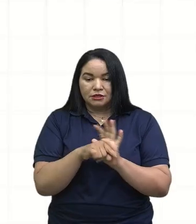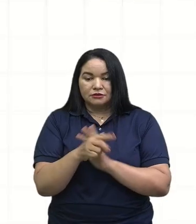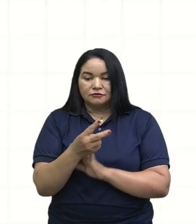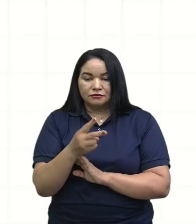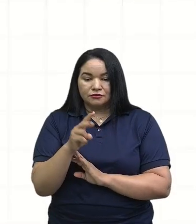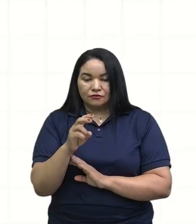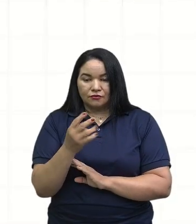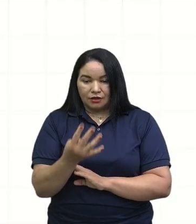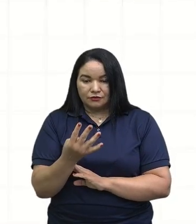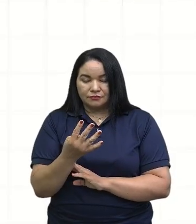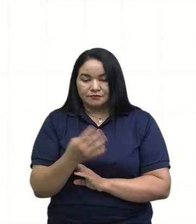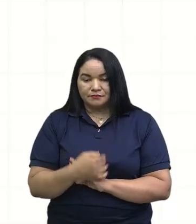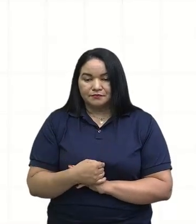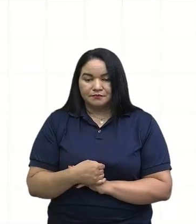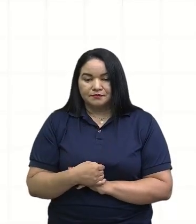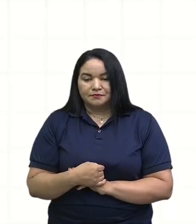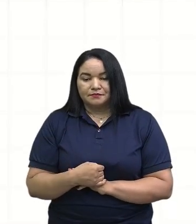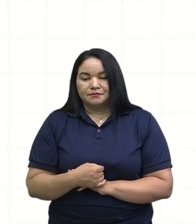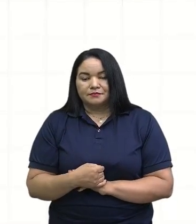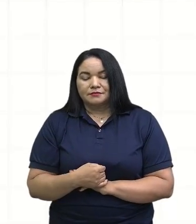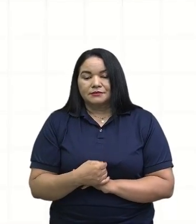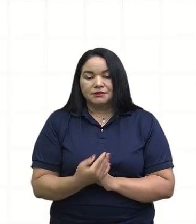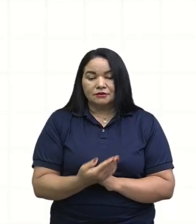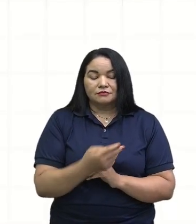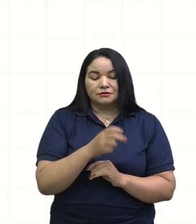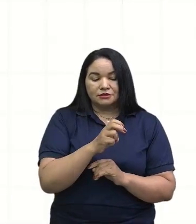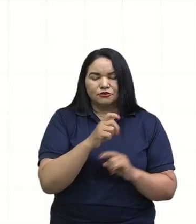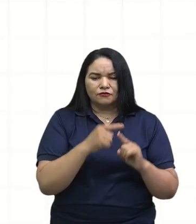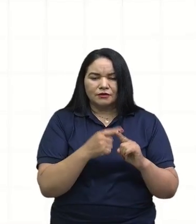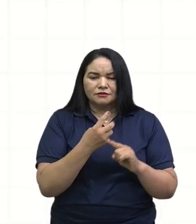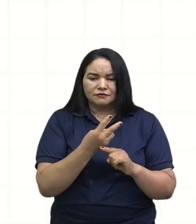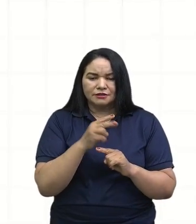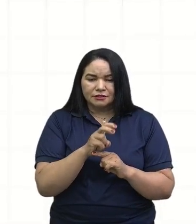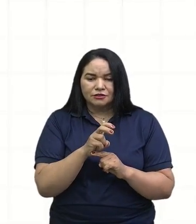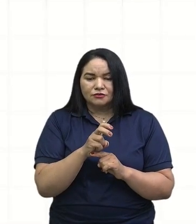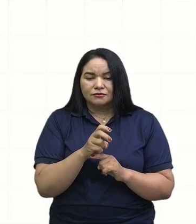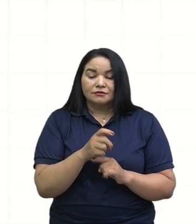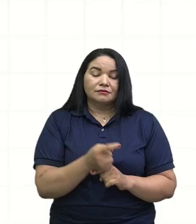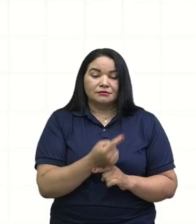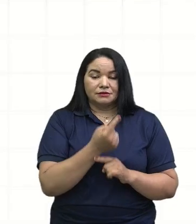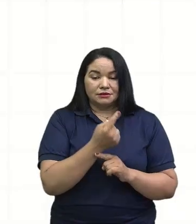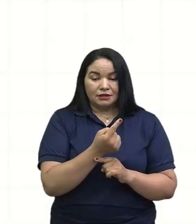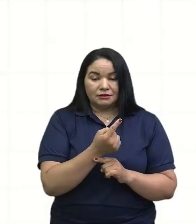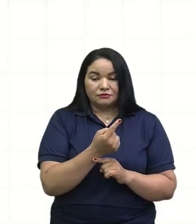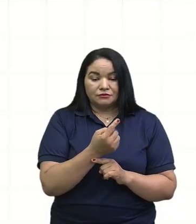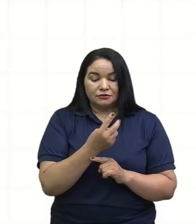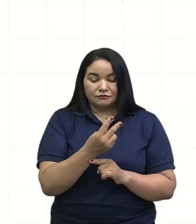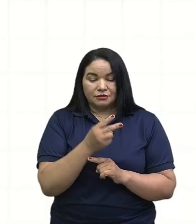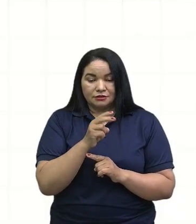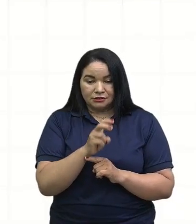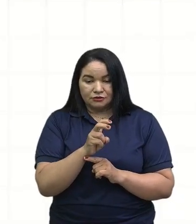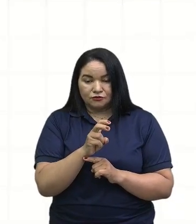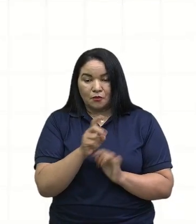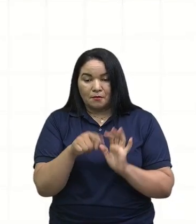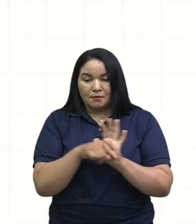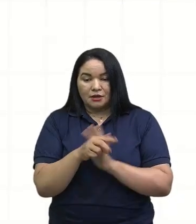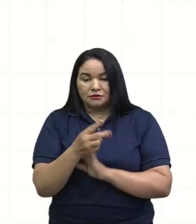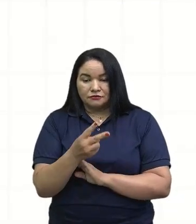menos 24. Certo? 5 vezes 25 é igual a 125